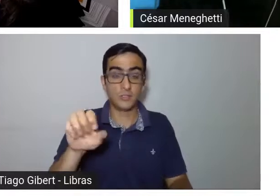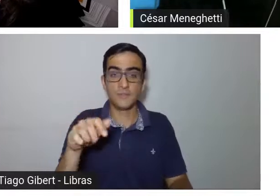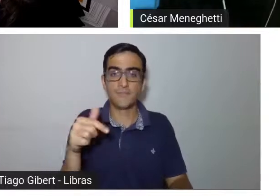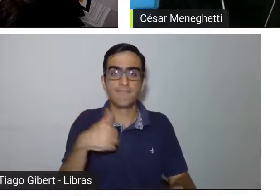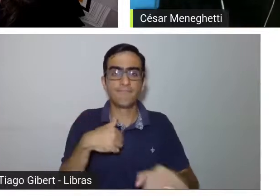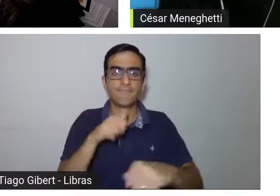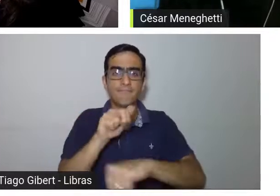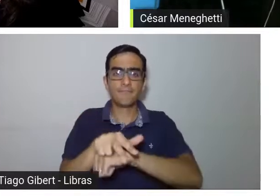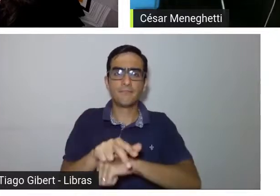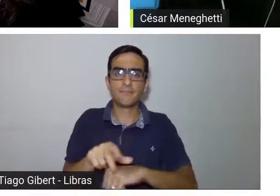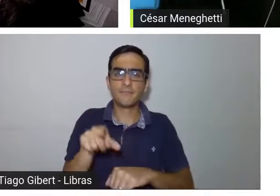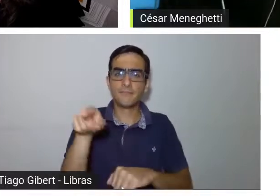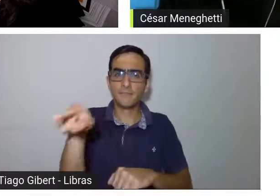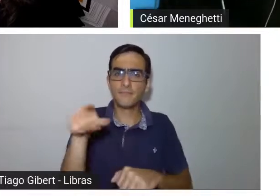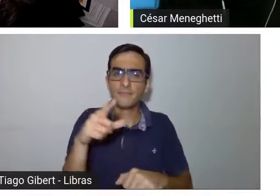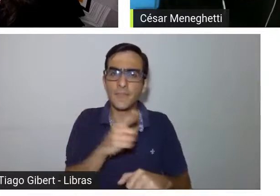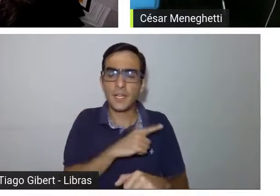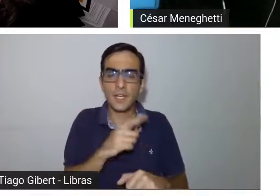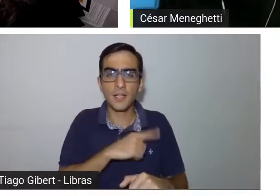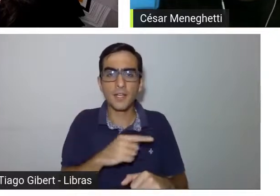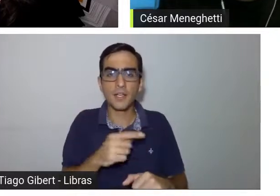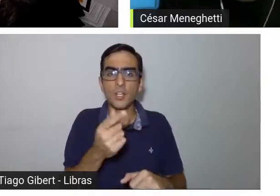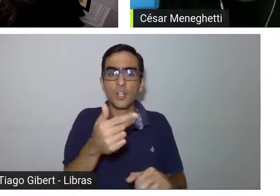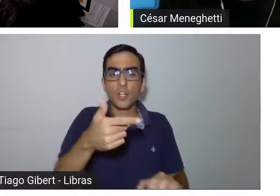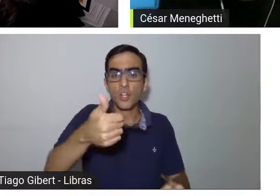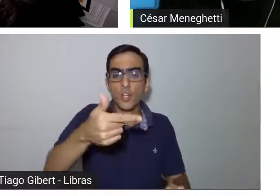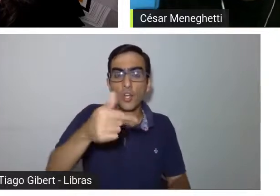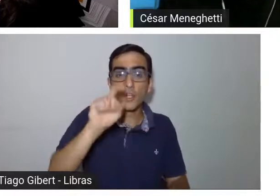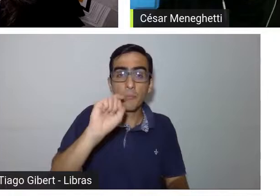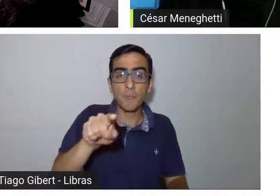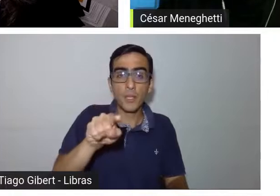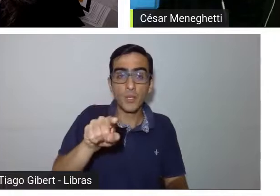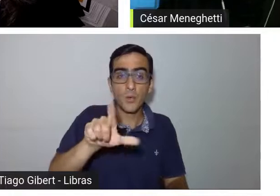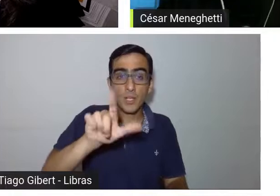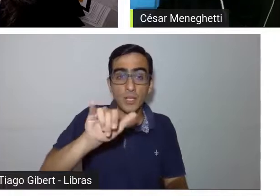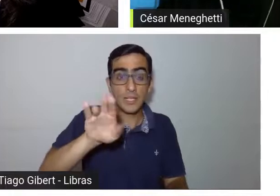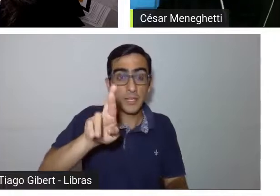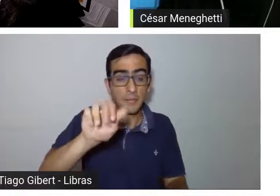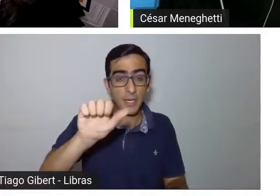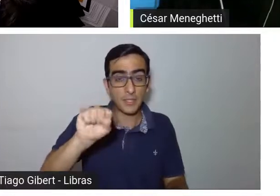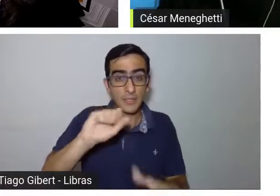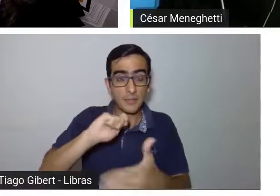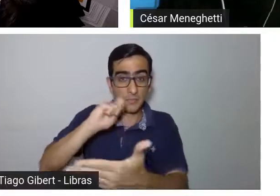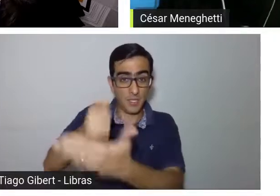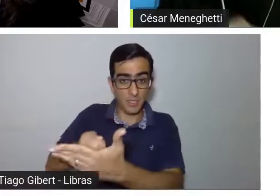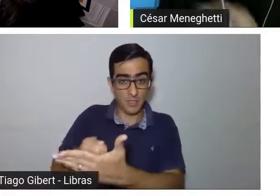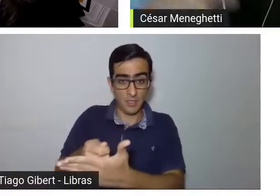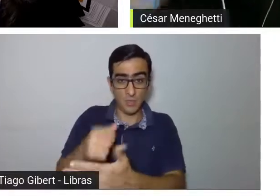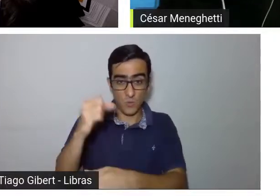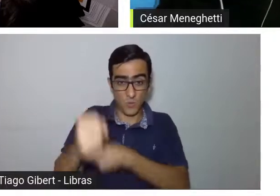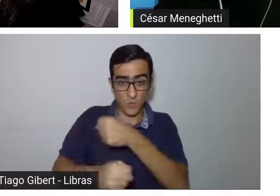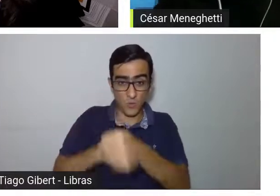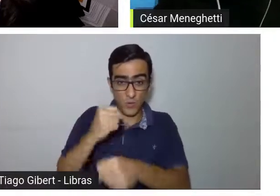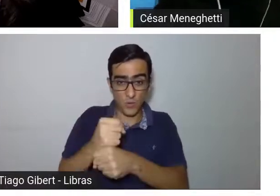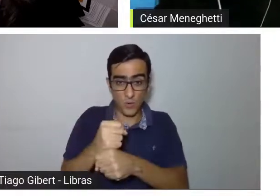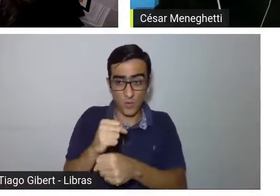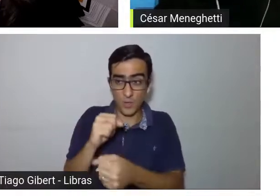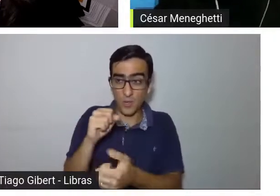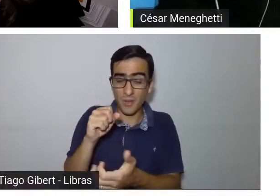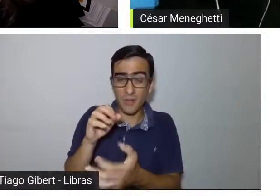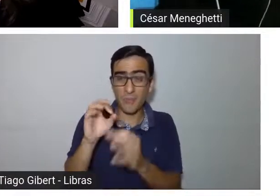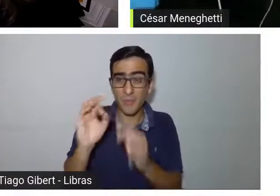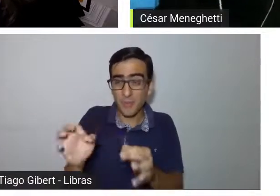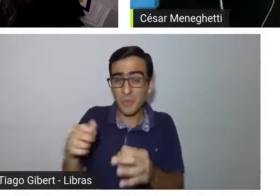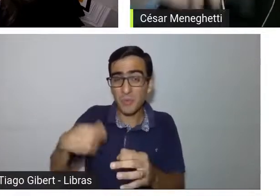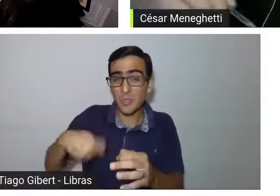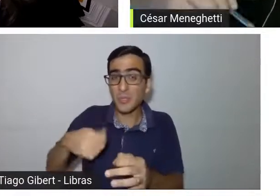você tem 12 mil esterlinas para pagar mensalmente, uma coisa assim, por ano. Eu falei, na verdade, eu preciso de uma carta de